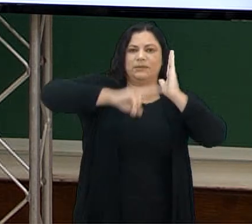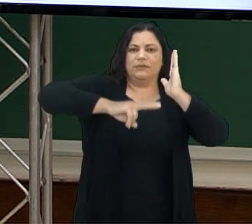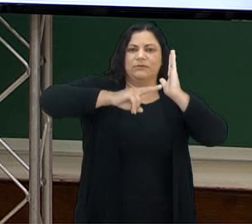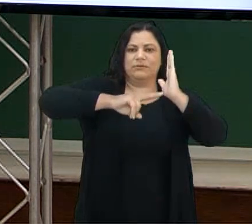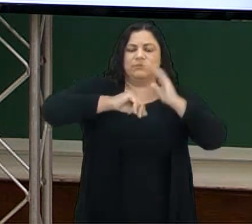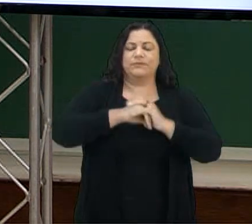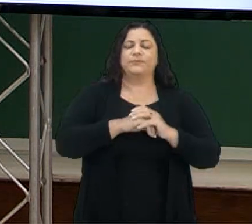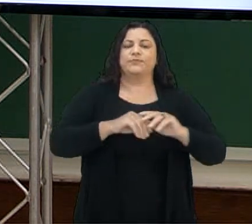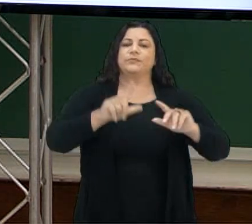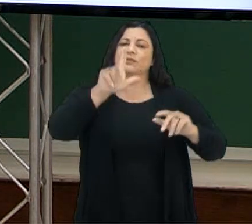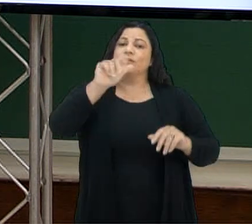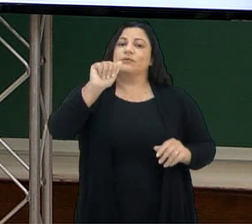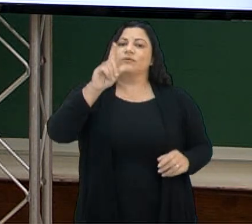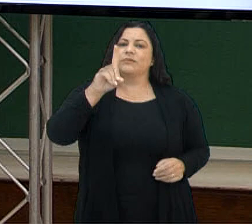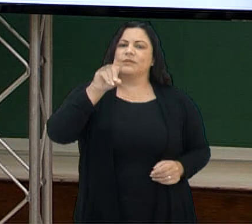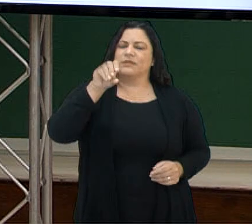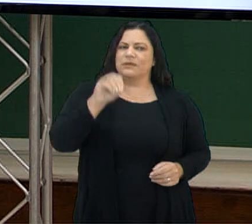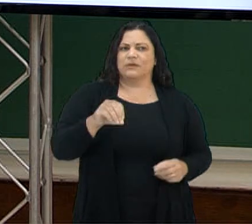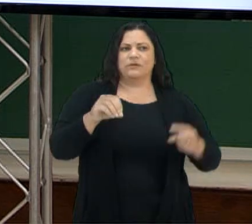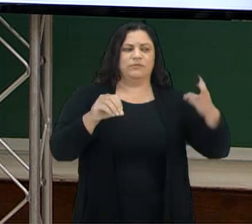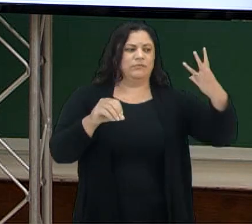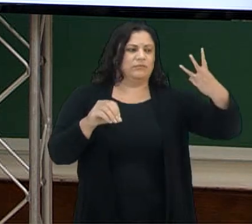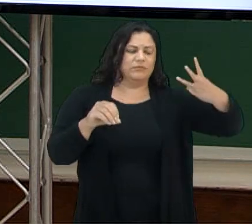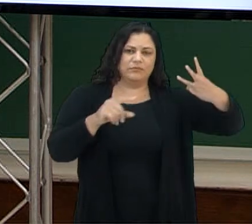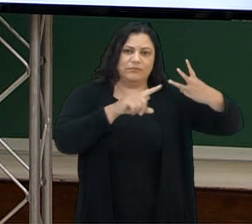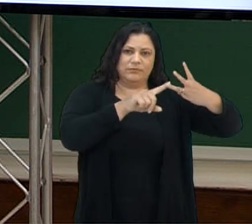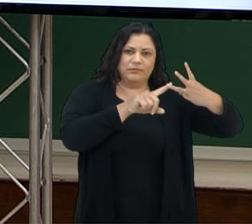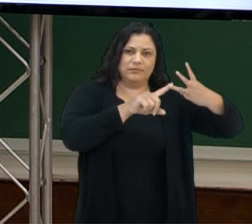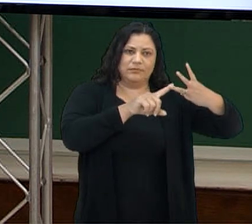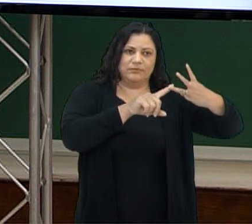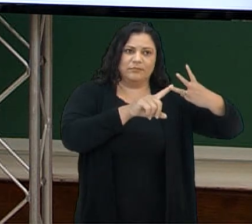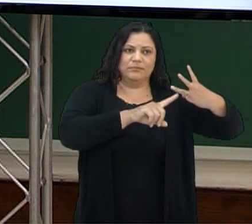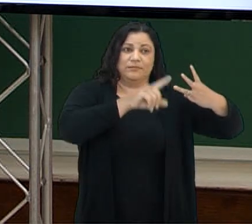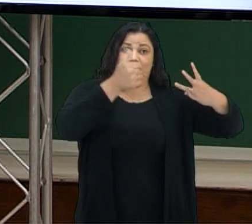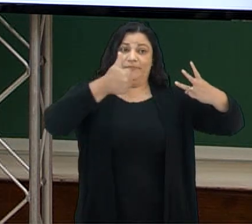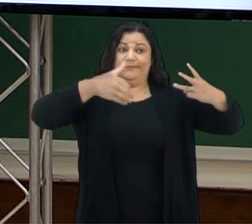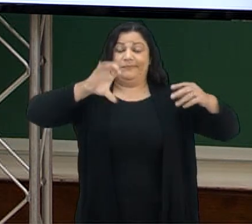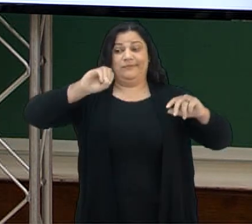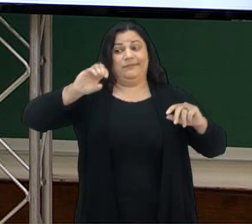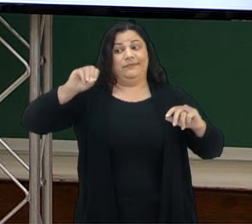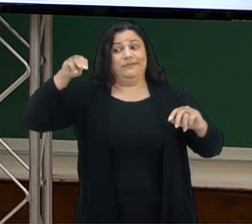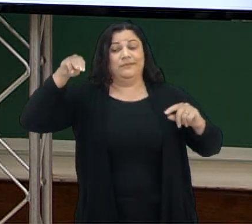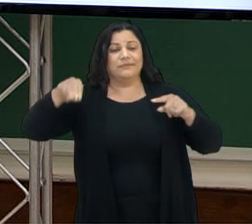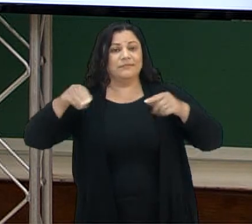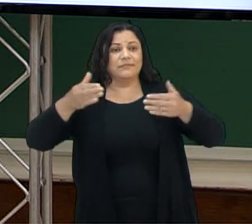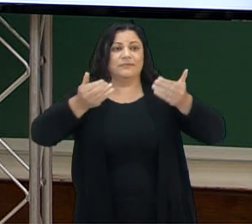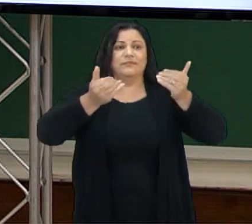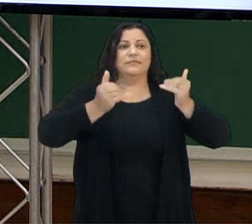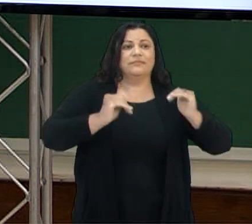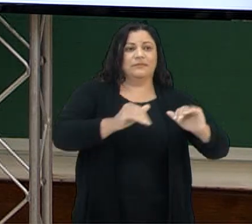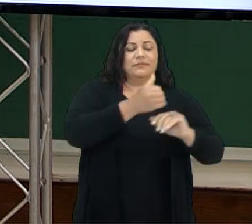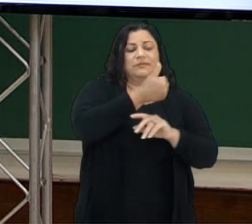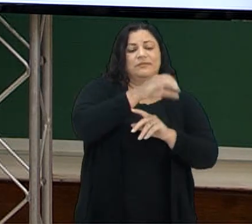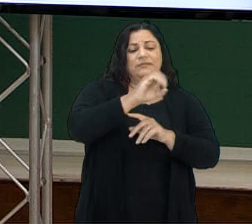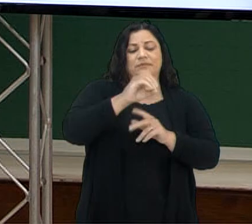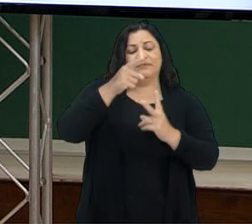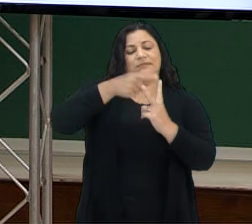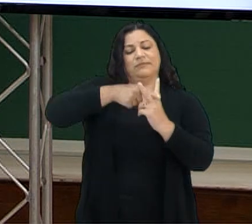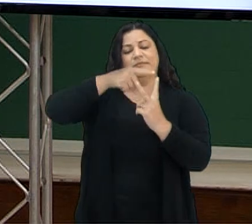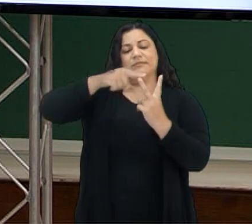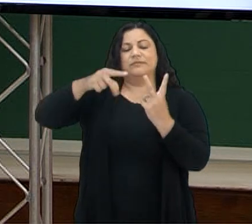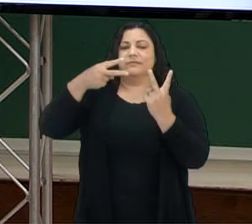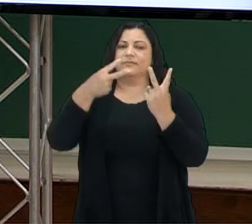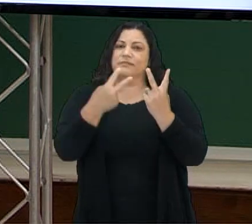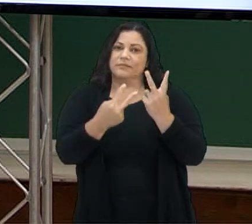3, a diagonal será 3 raiz de 2. Se o lado do quadrado for 100, a diagonal será 100 raiz de 2. Se o lado do quadrado for